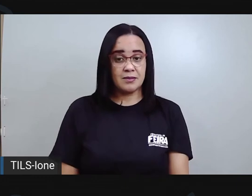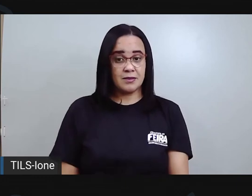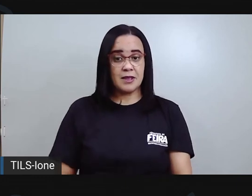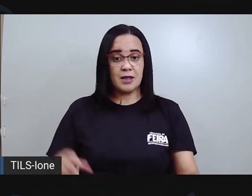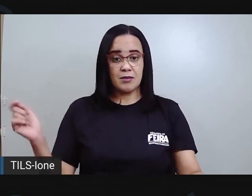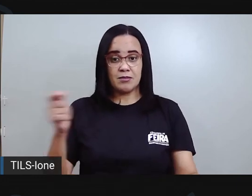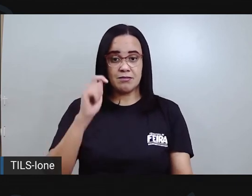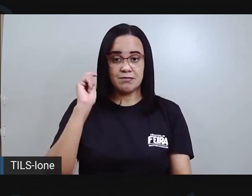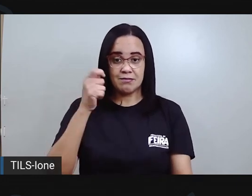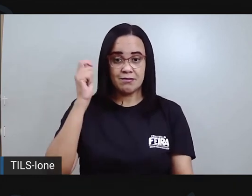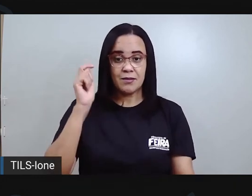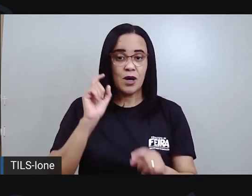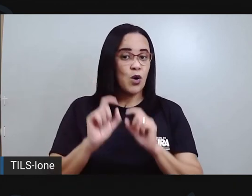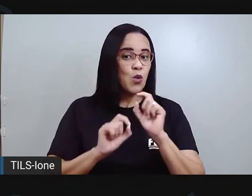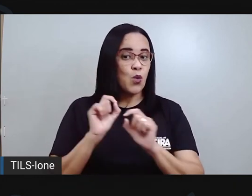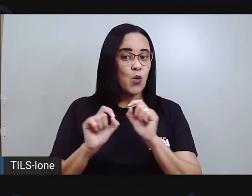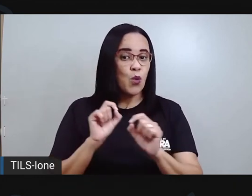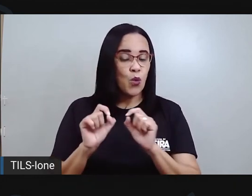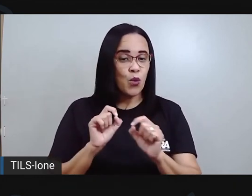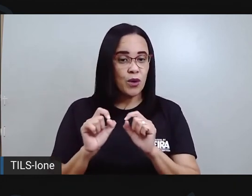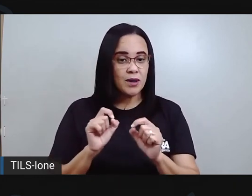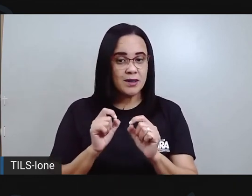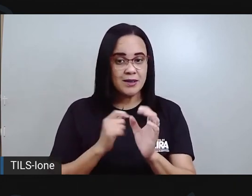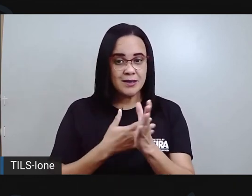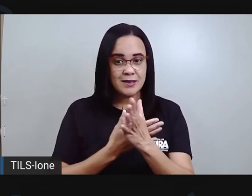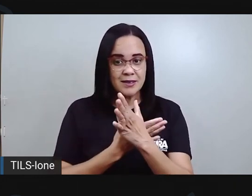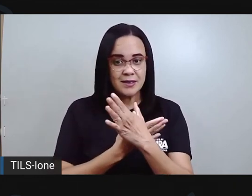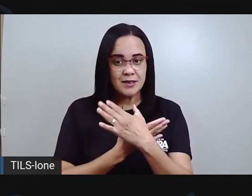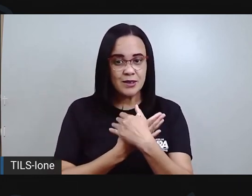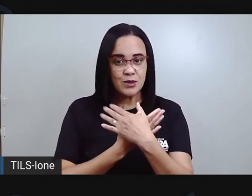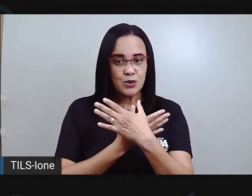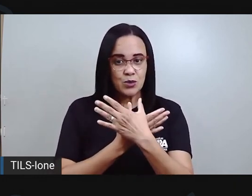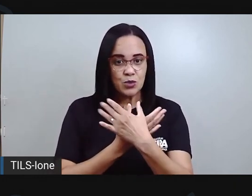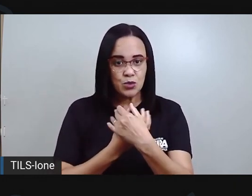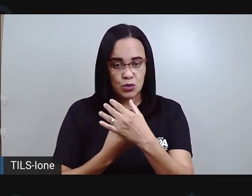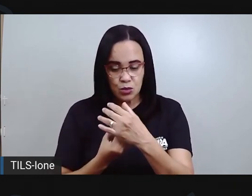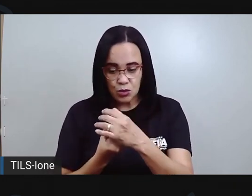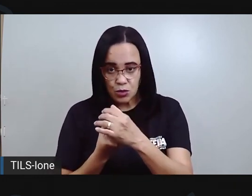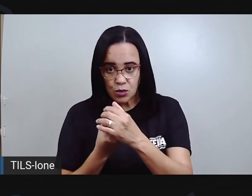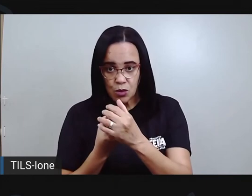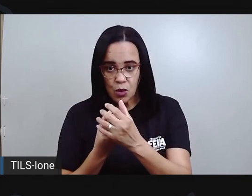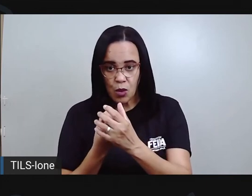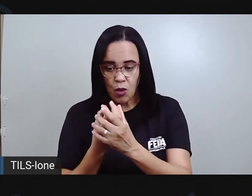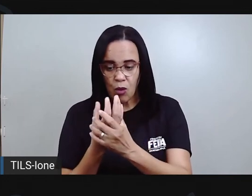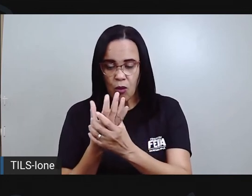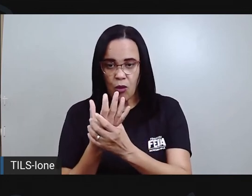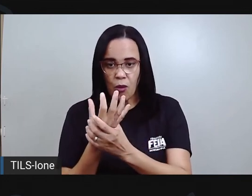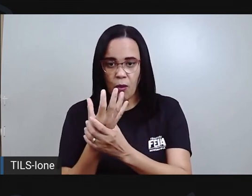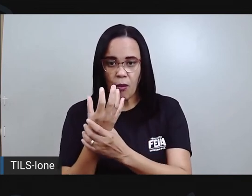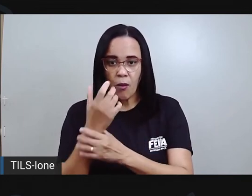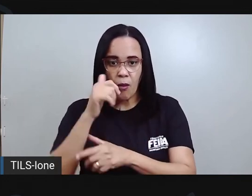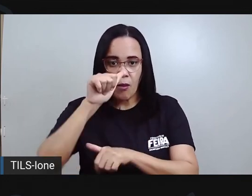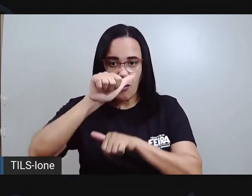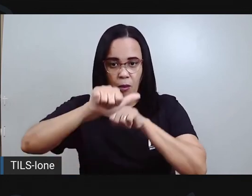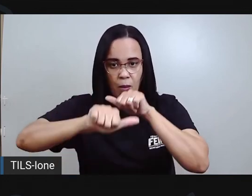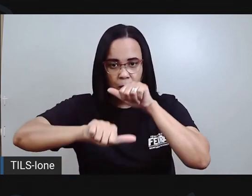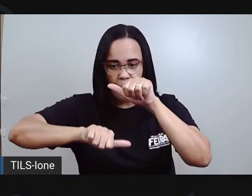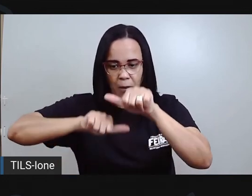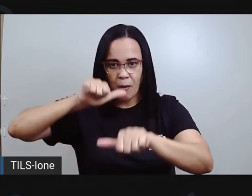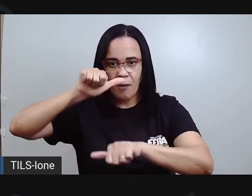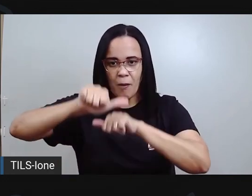tcharam! Uma borboleta vai se transformar.